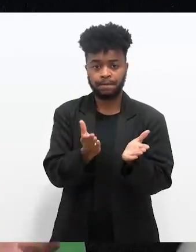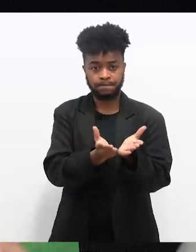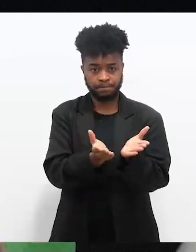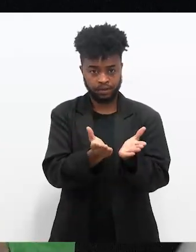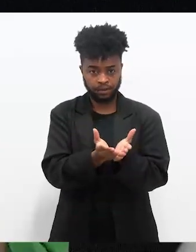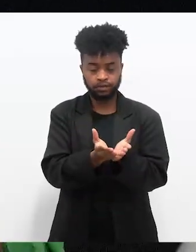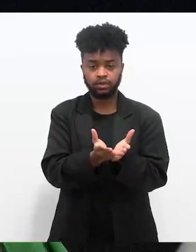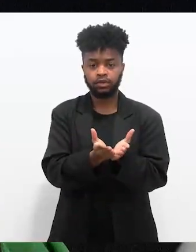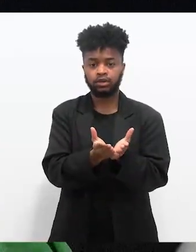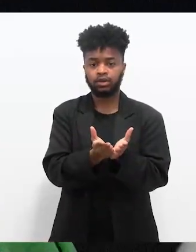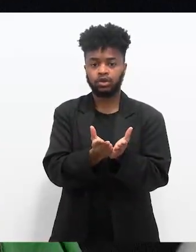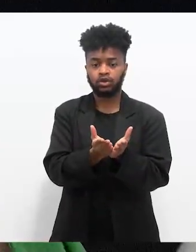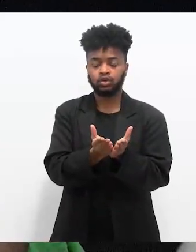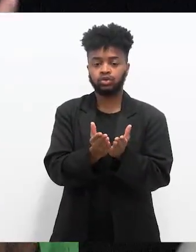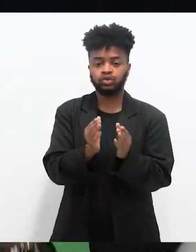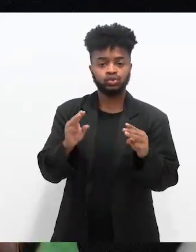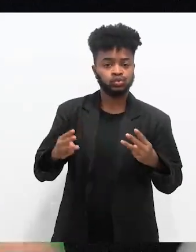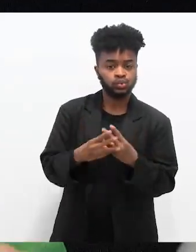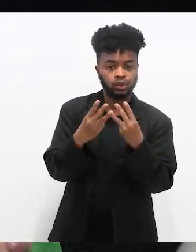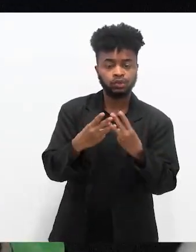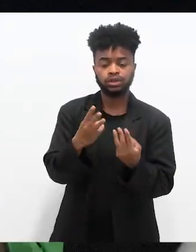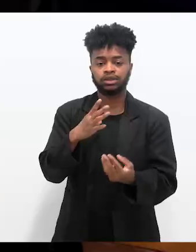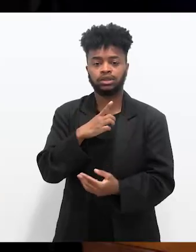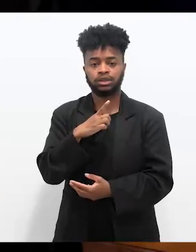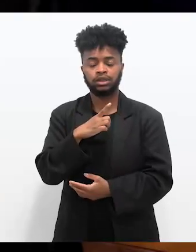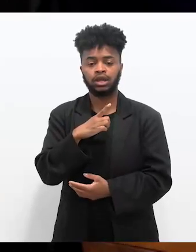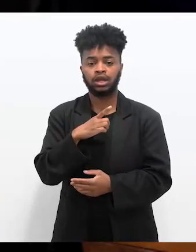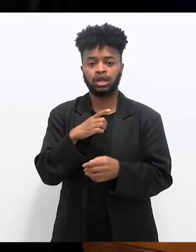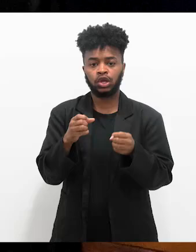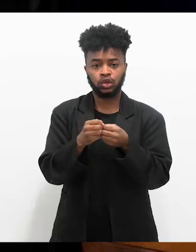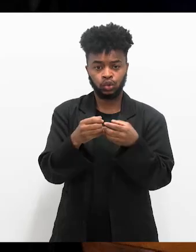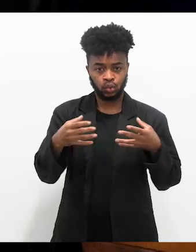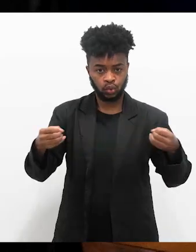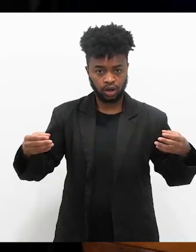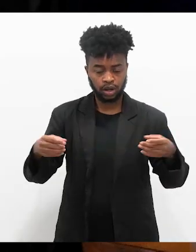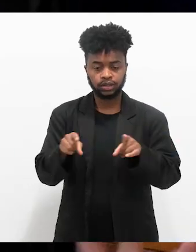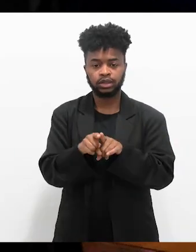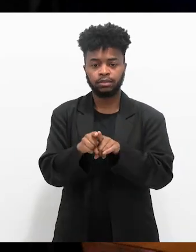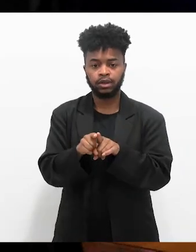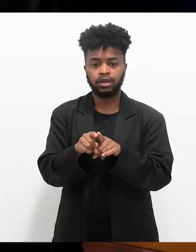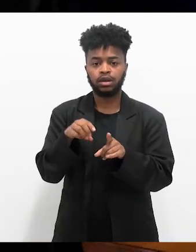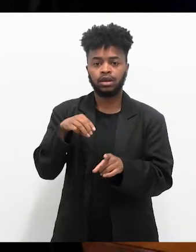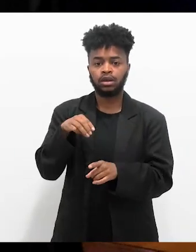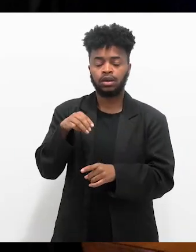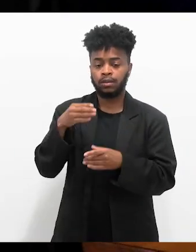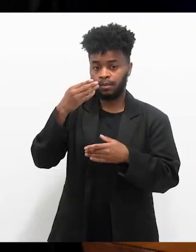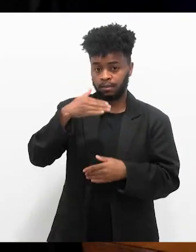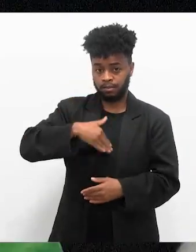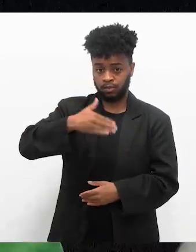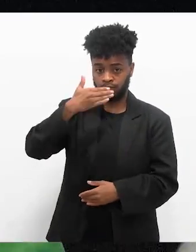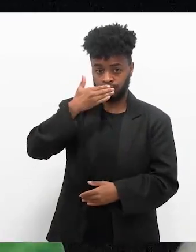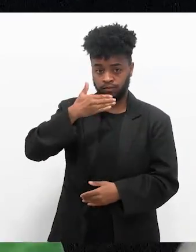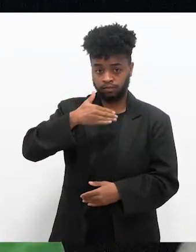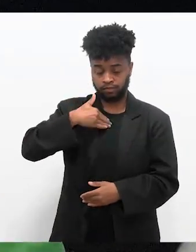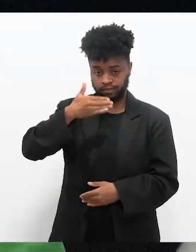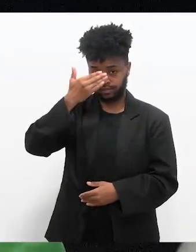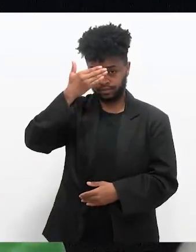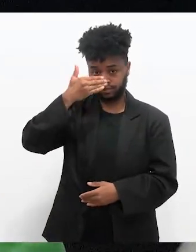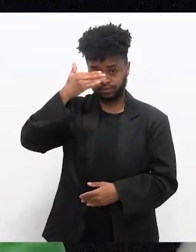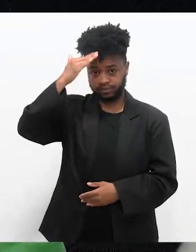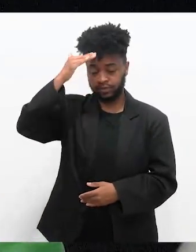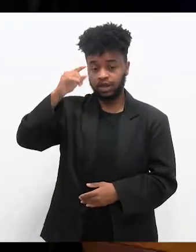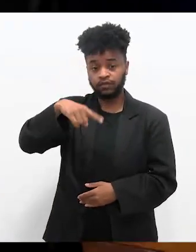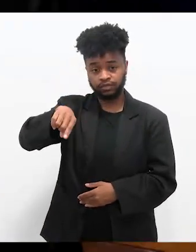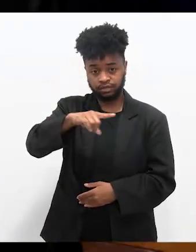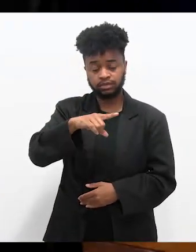a Bíblia, Sim. o judeu tem a Torá, o muçulmano tem o Alcorão, Exatamente. vocês têm as